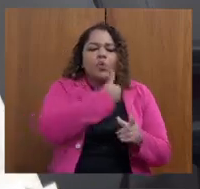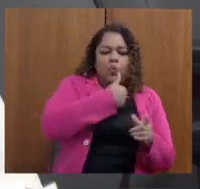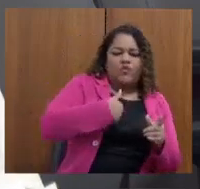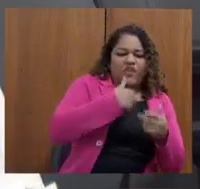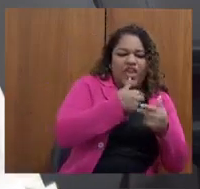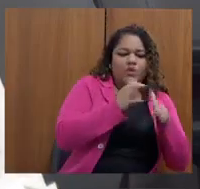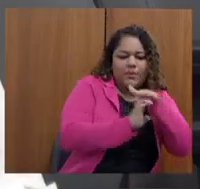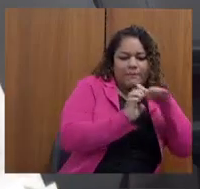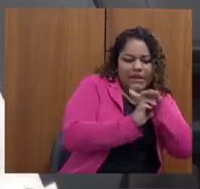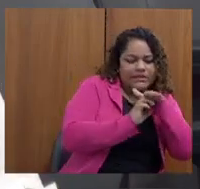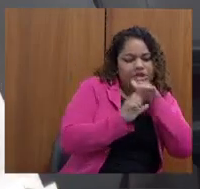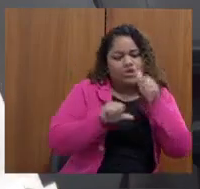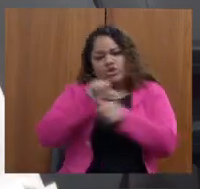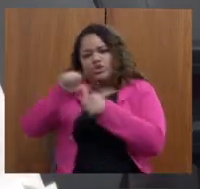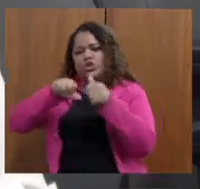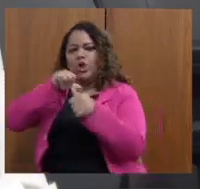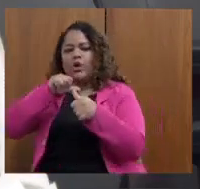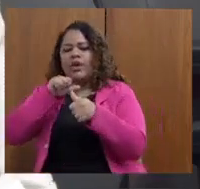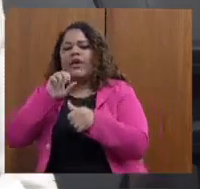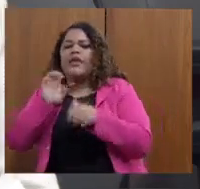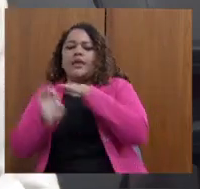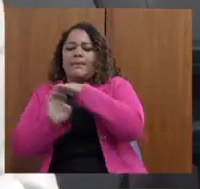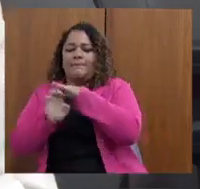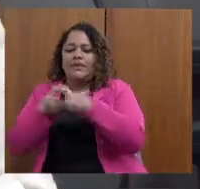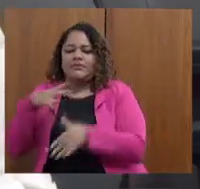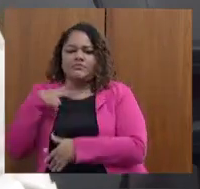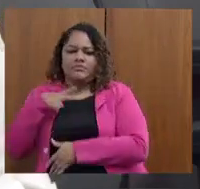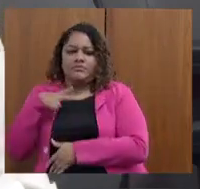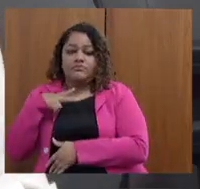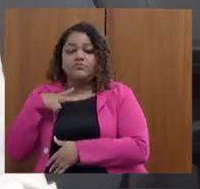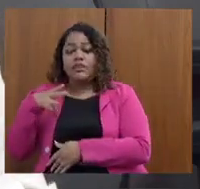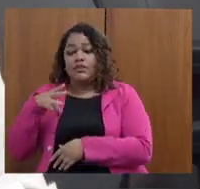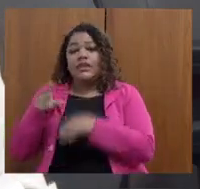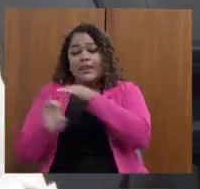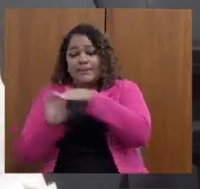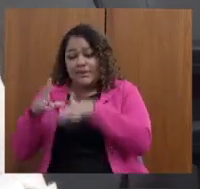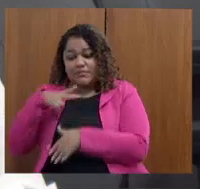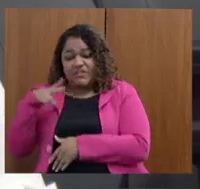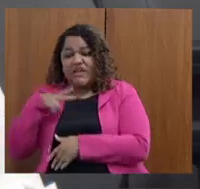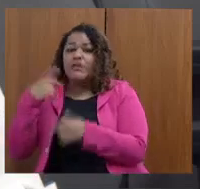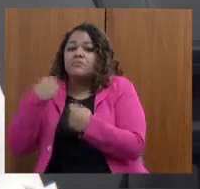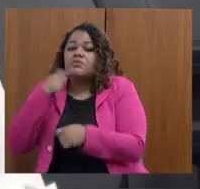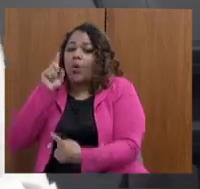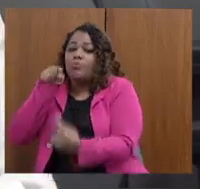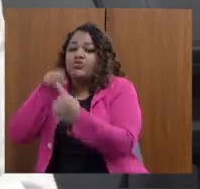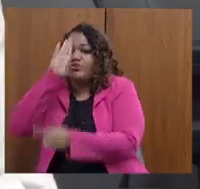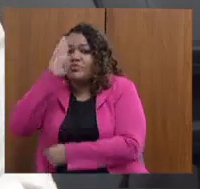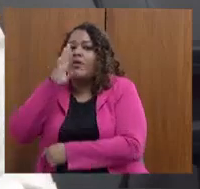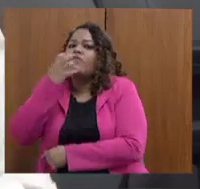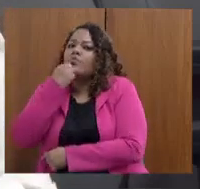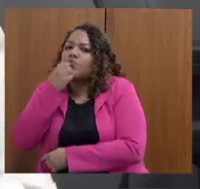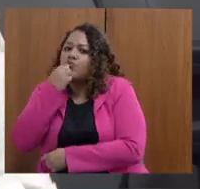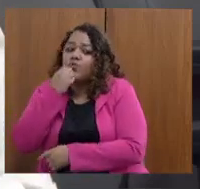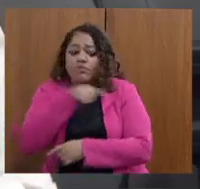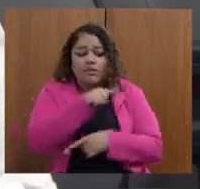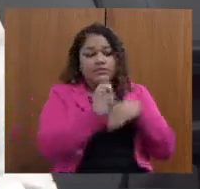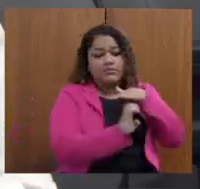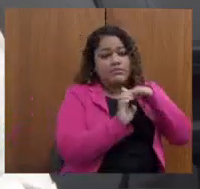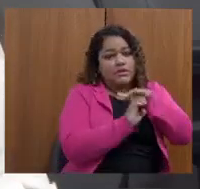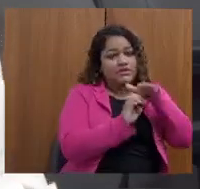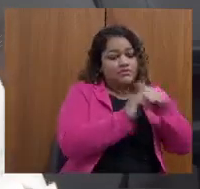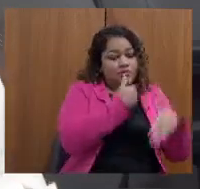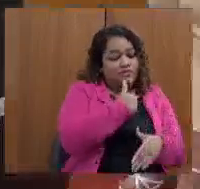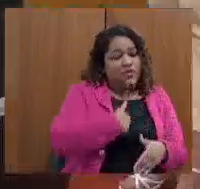que uma empresa privada busca o lucro as empresas privadas tem que buscar o lucro mas lucro da empresa estatal é a prestação de serviço para o consumidor